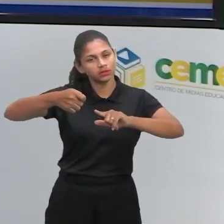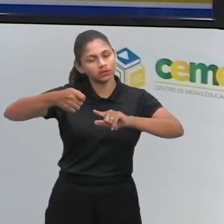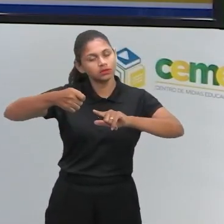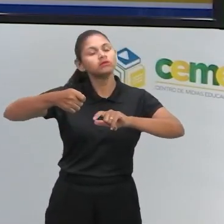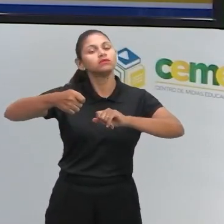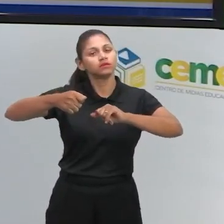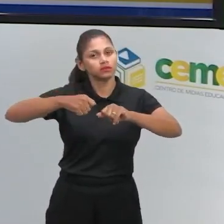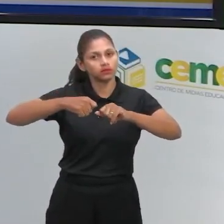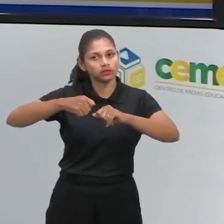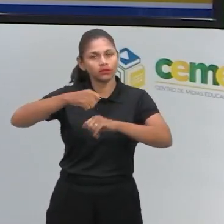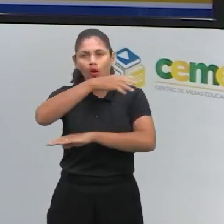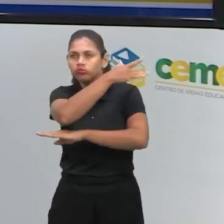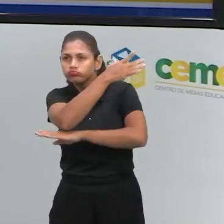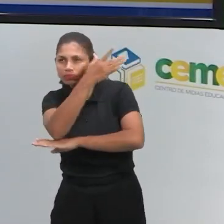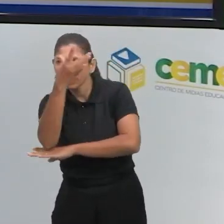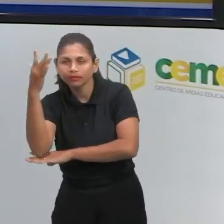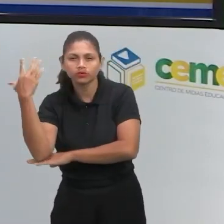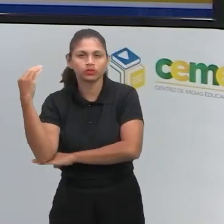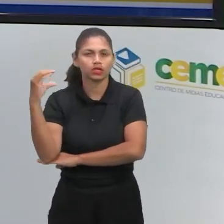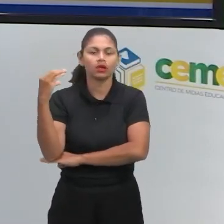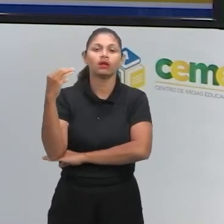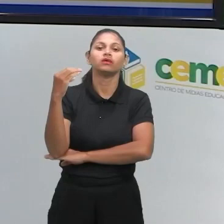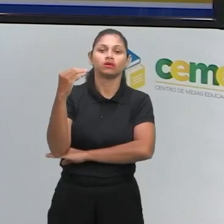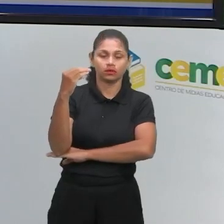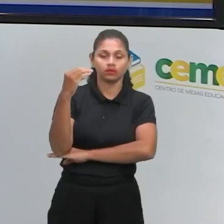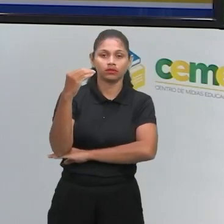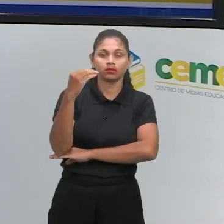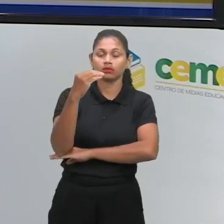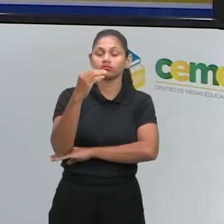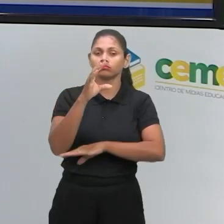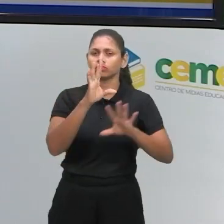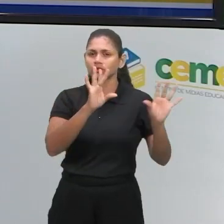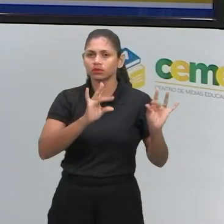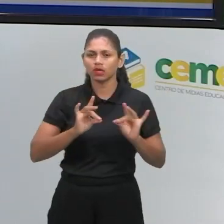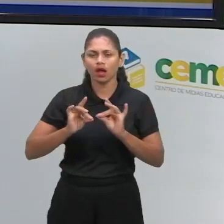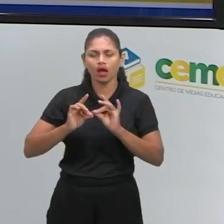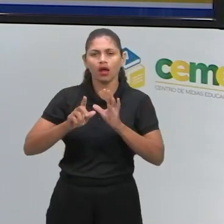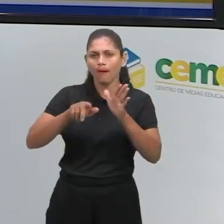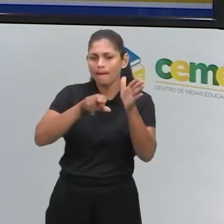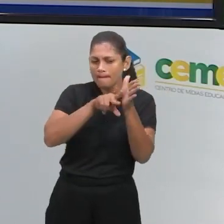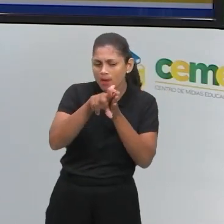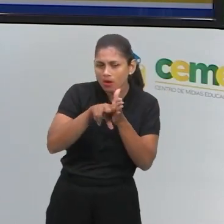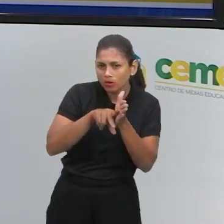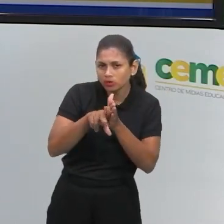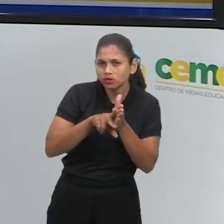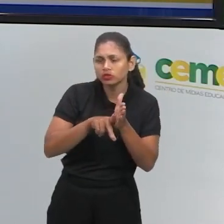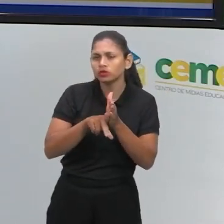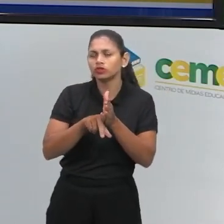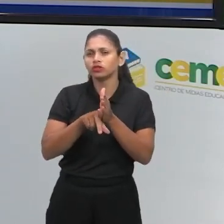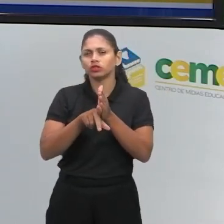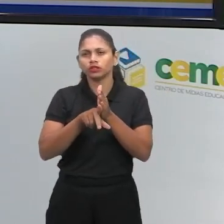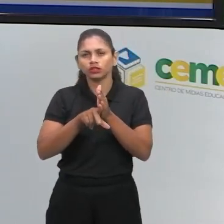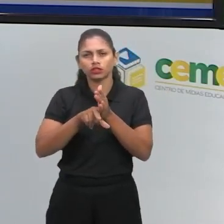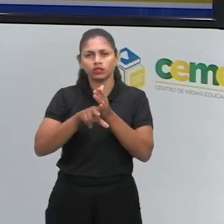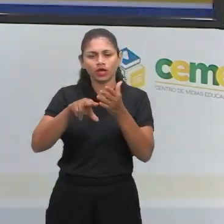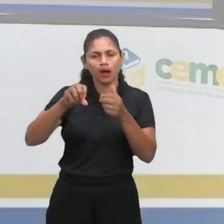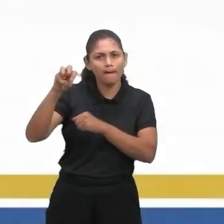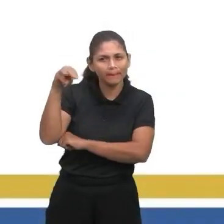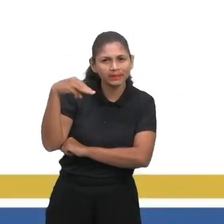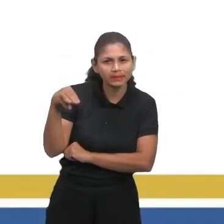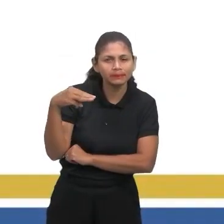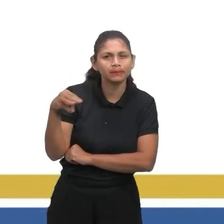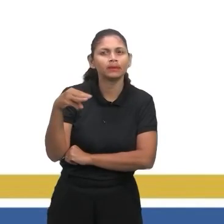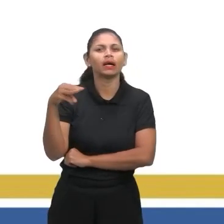da Natureza que traz Biologia, Química e Física, né? Dessa forma, como que é cobrado o segundo dia do Enem? Trazendo aqui para a